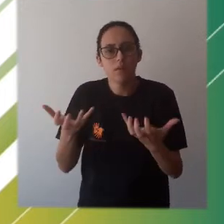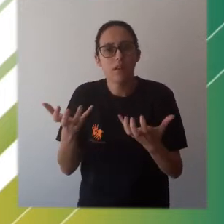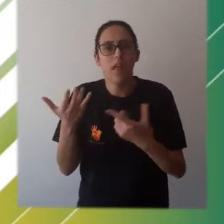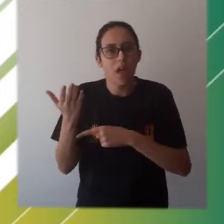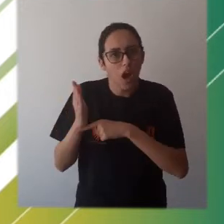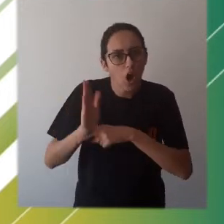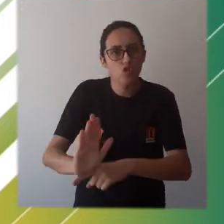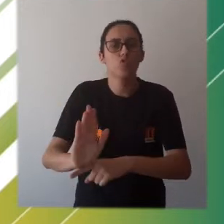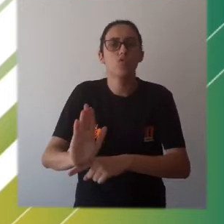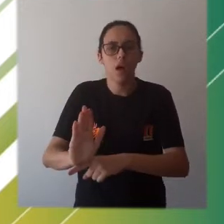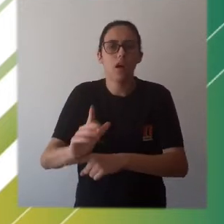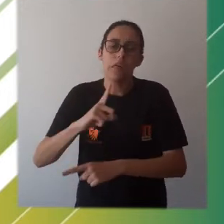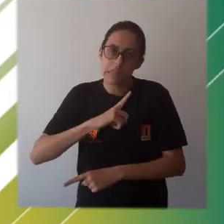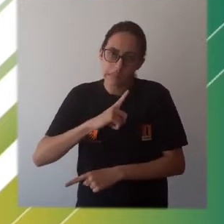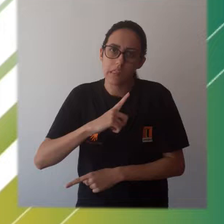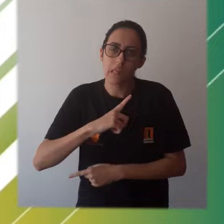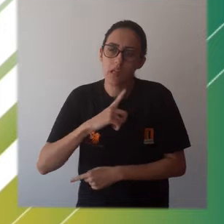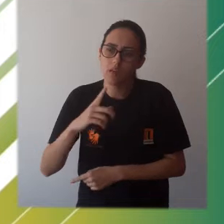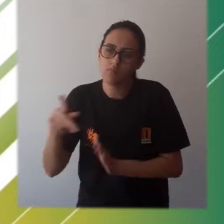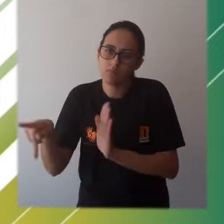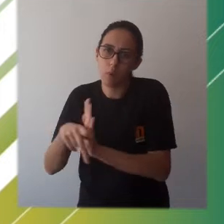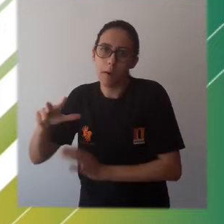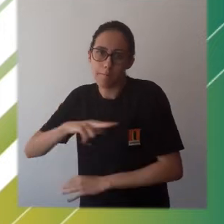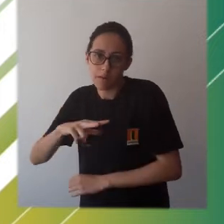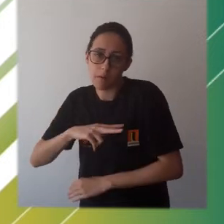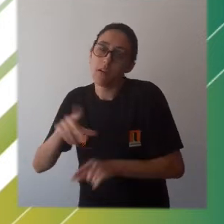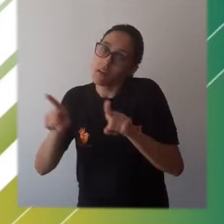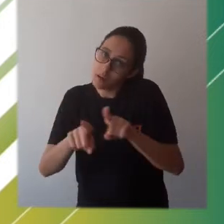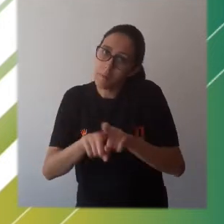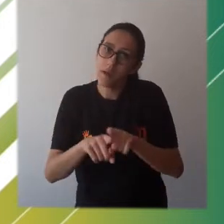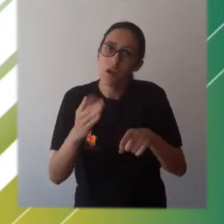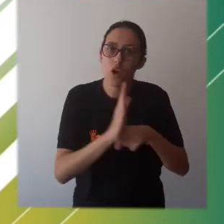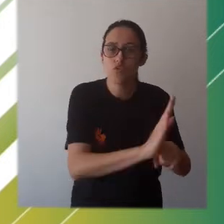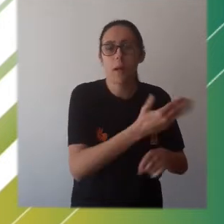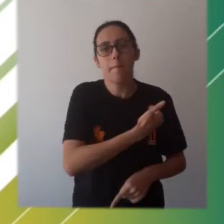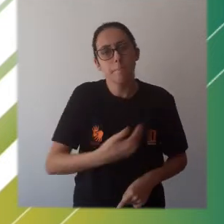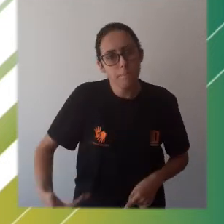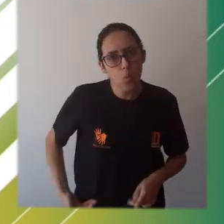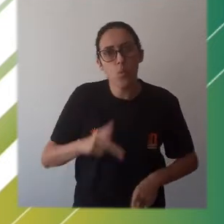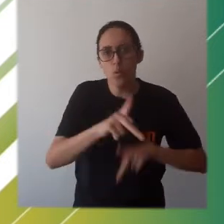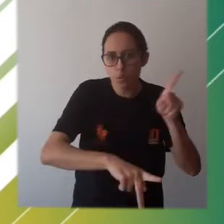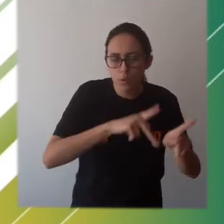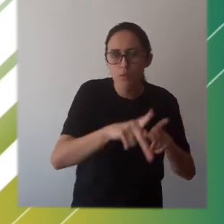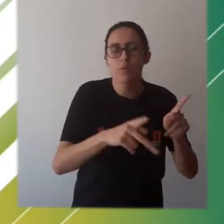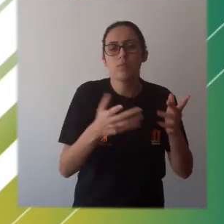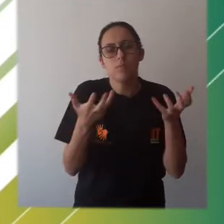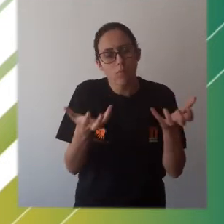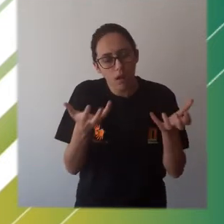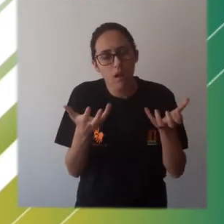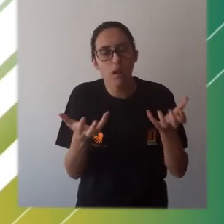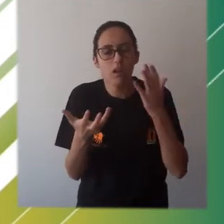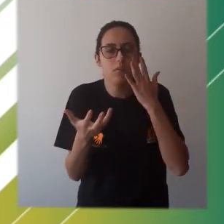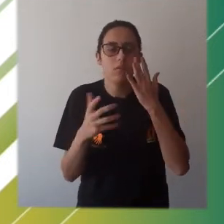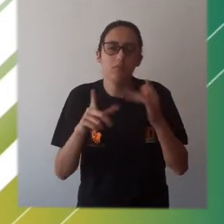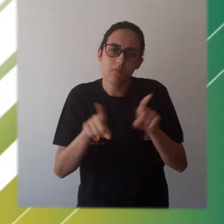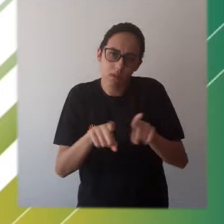movimento, tanto na iniciativa privada, mas também na iniciativa pública, né, onde a gente